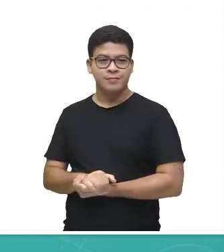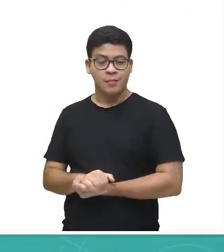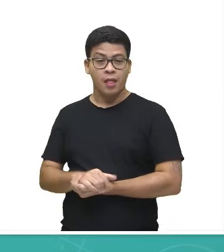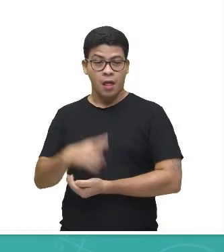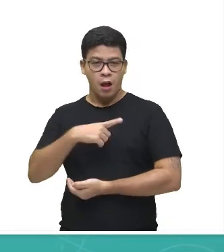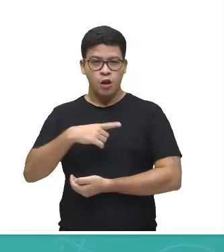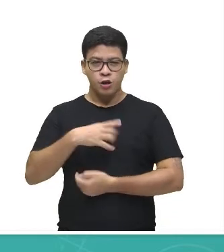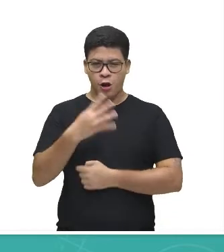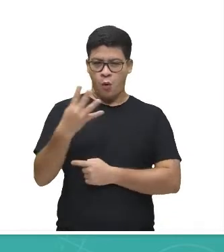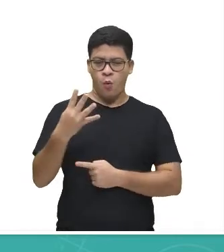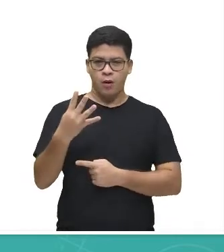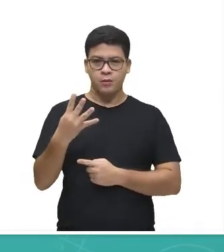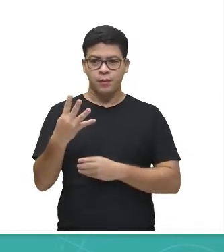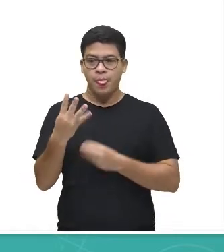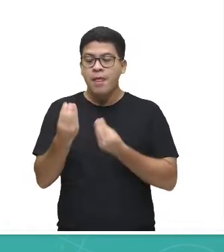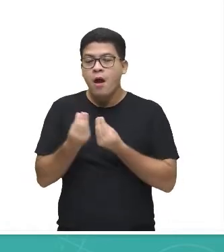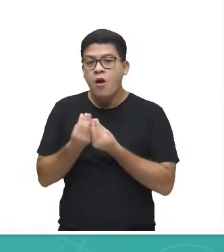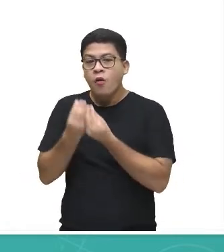seu primo,